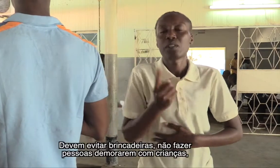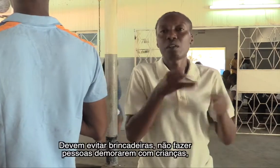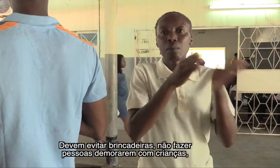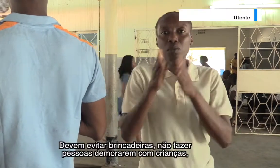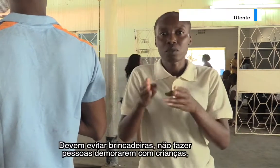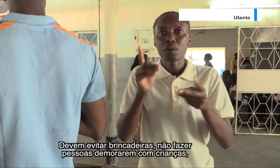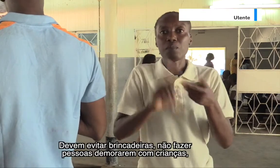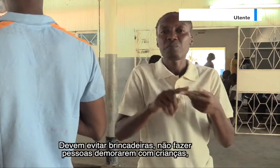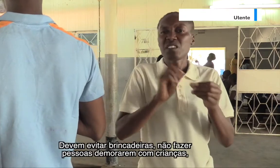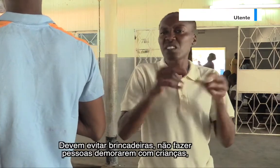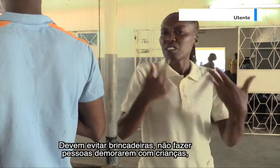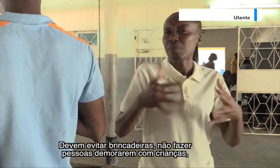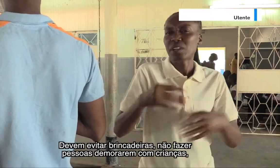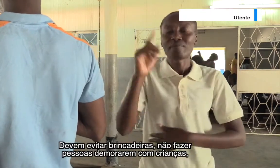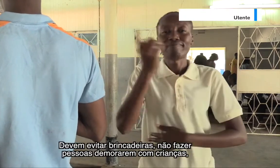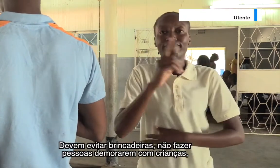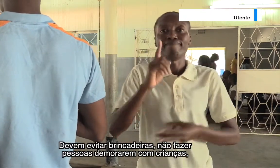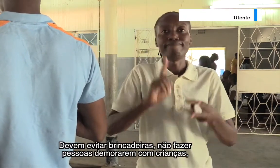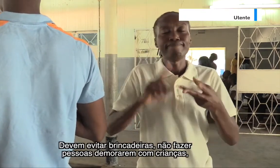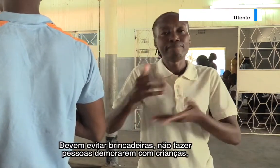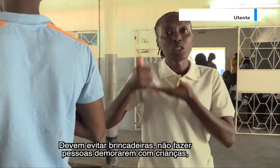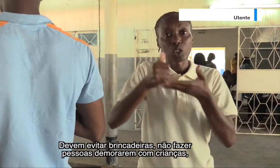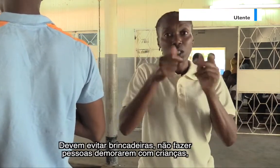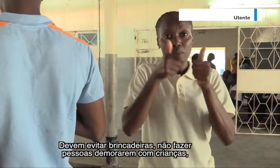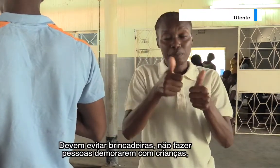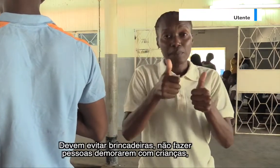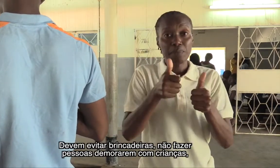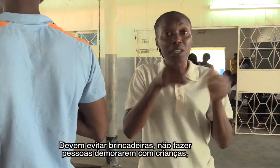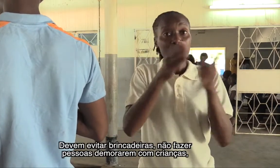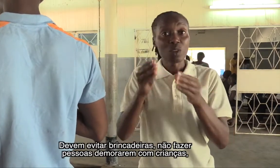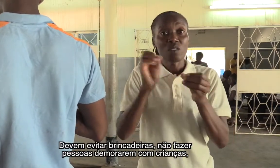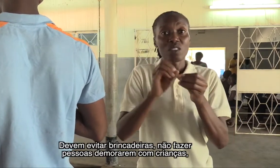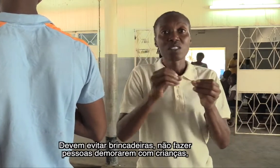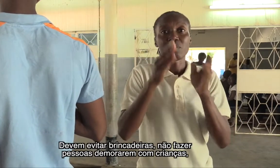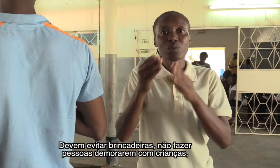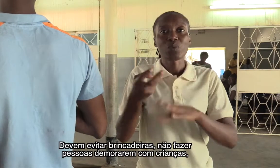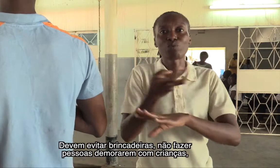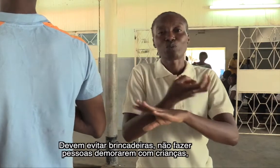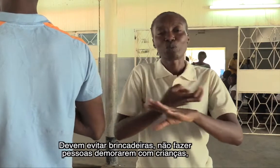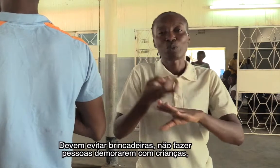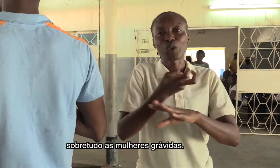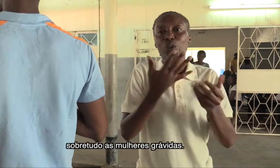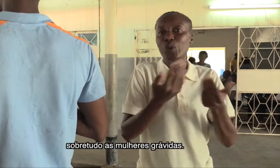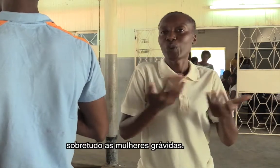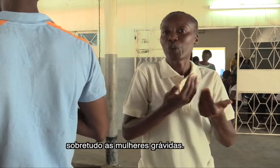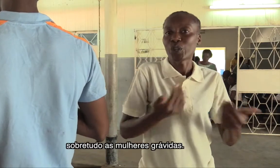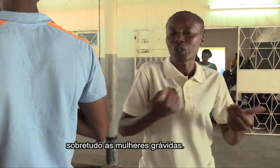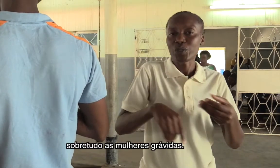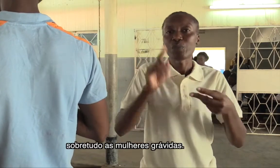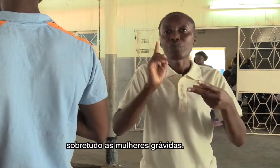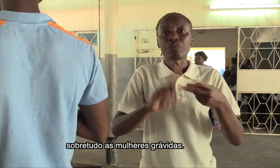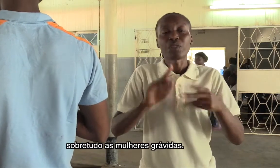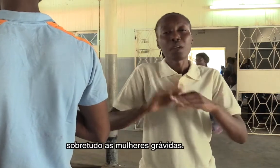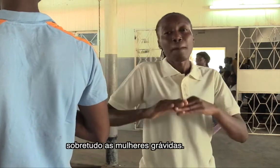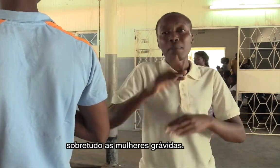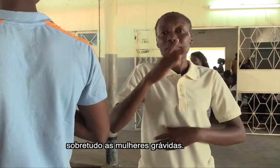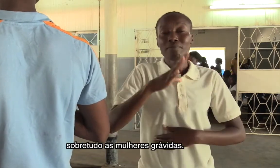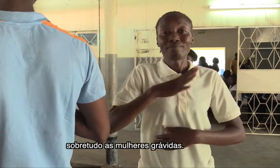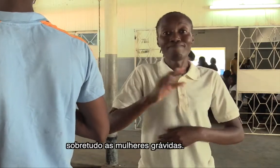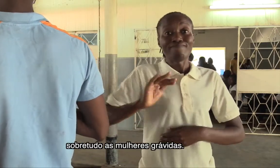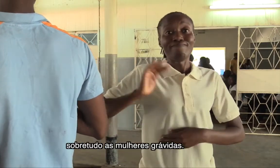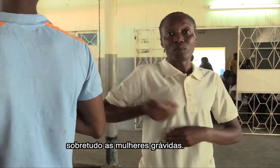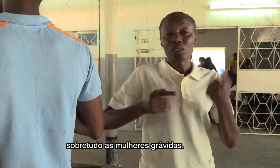Não fazer brincadeira, eles entender bem as pessoas, não fazer pessoas demorar aqui com a criança, com esses, muito esses que têm